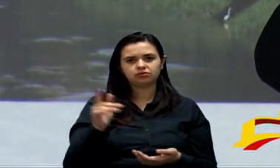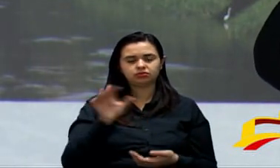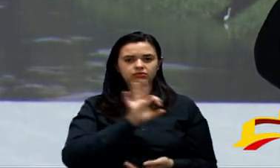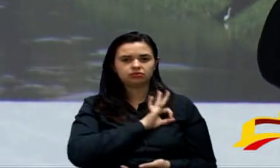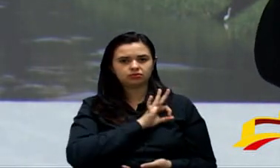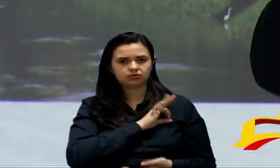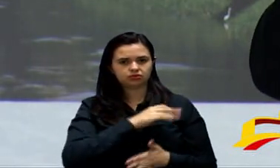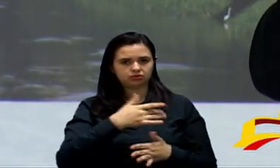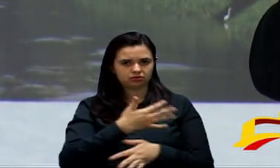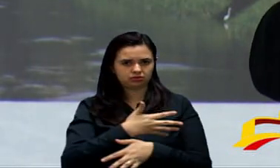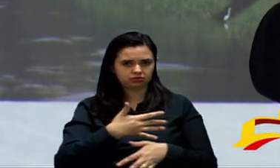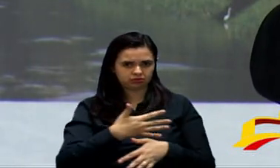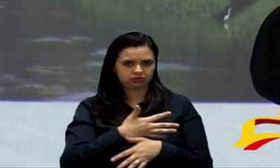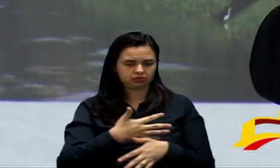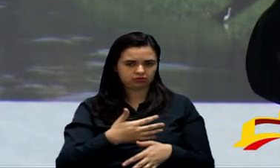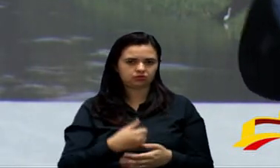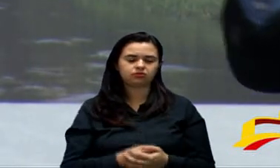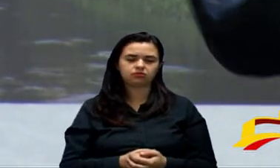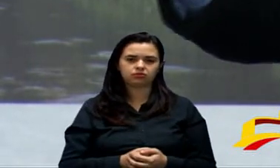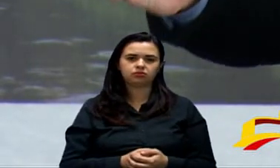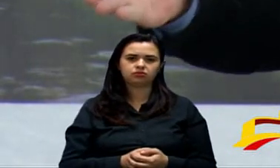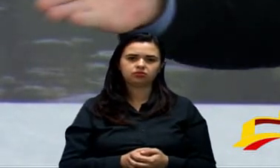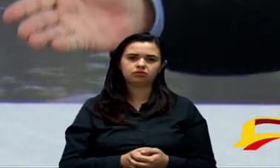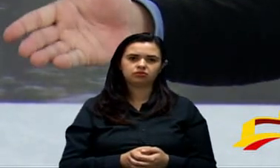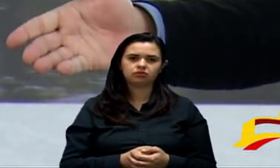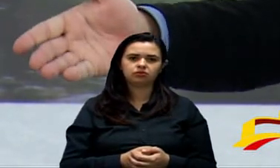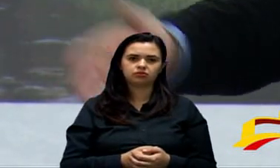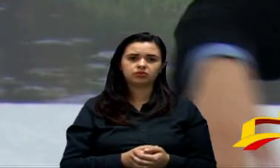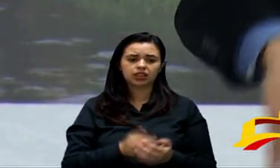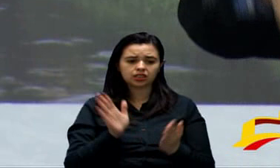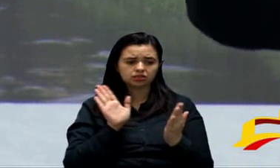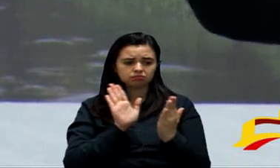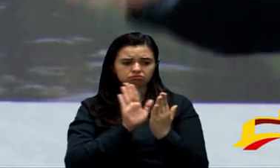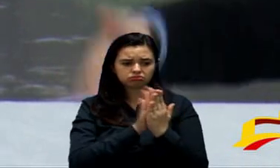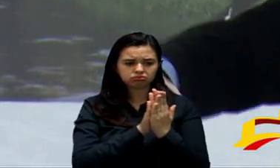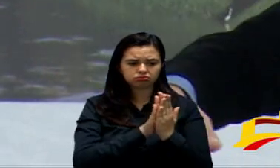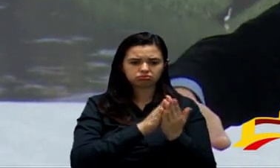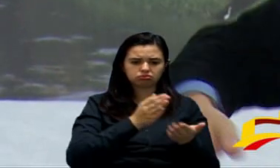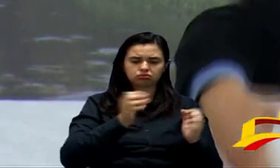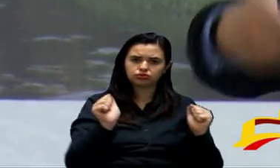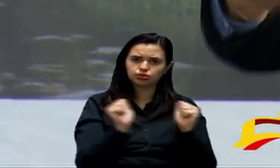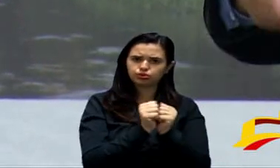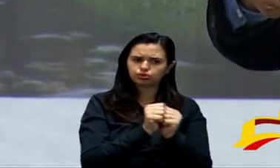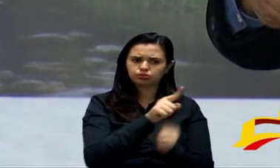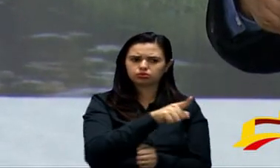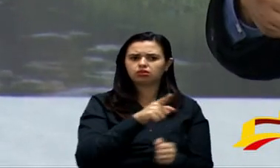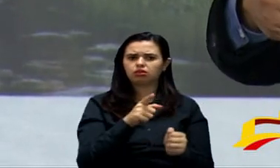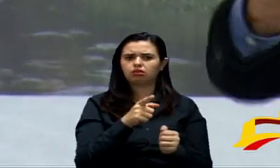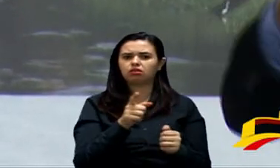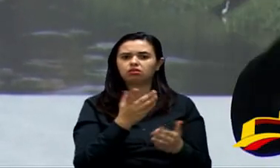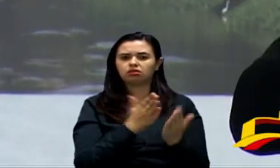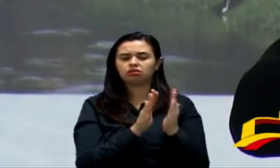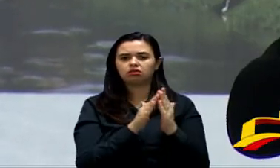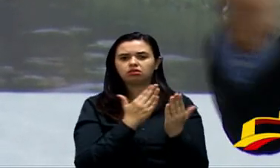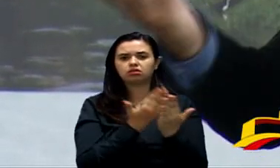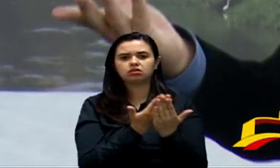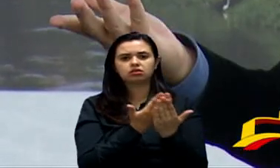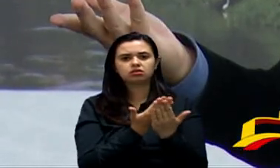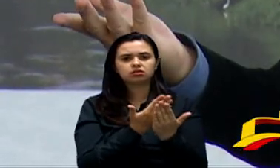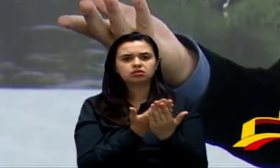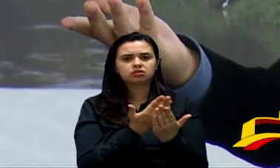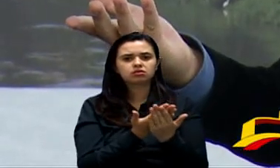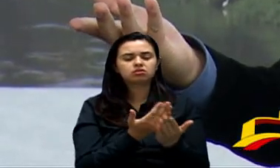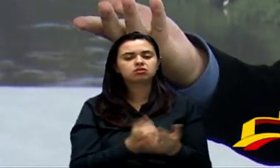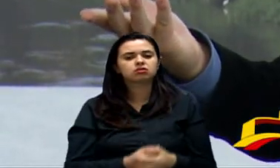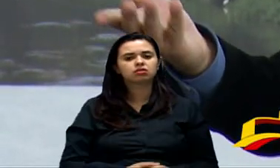Municipal, antigamente, né, doutor Hélio, fazia parte da escola, era aquele antigo pelotão escolar, ele estava nas escolas. Bom, eu tenho